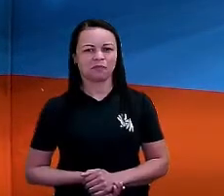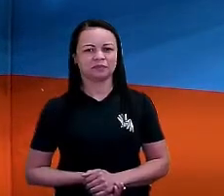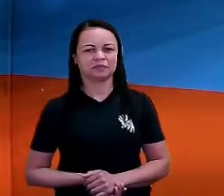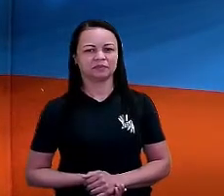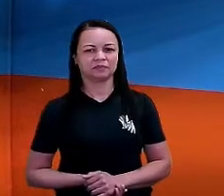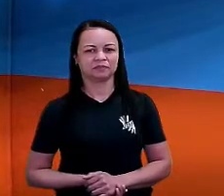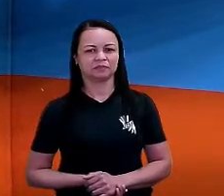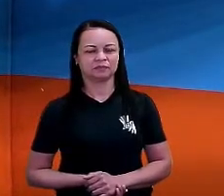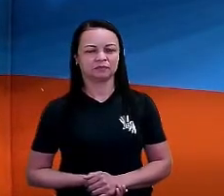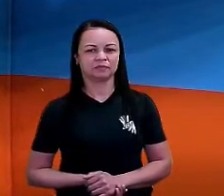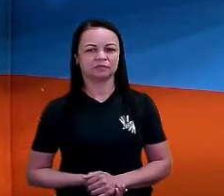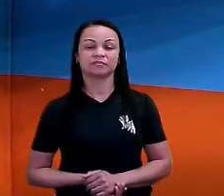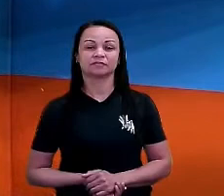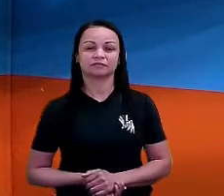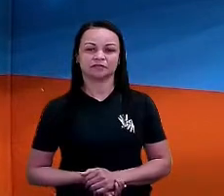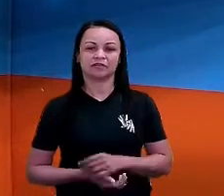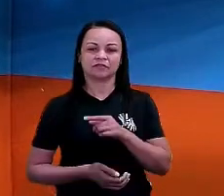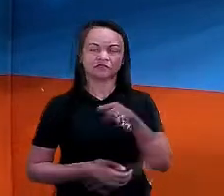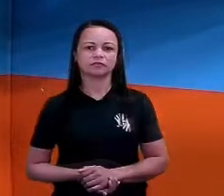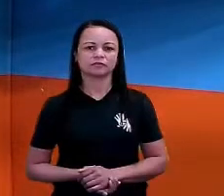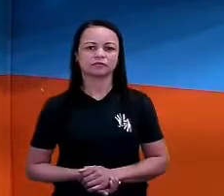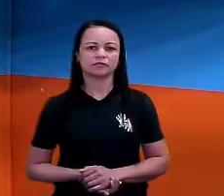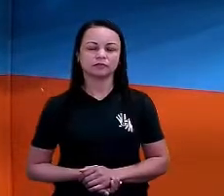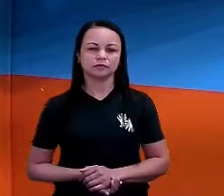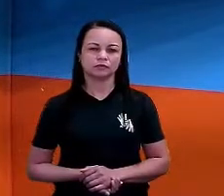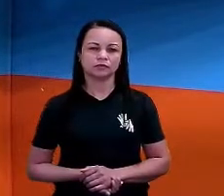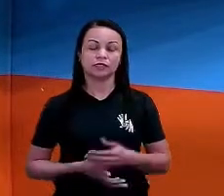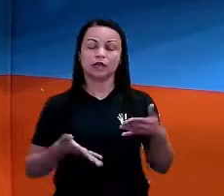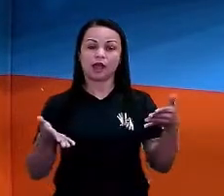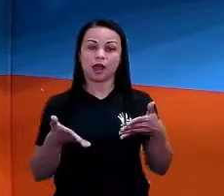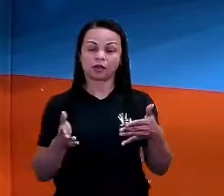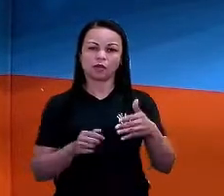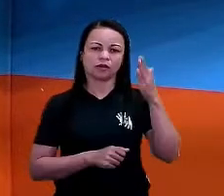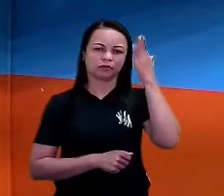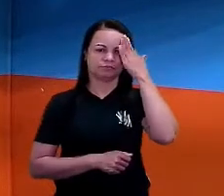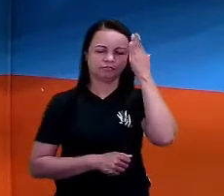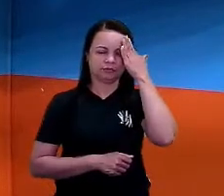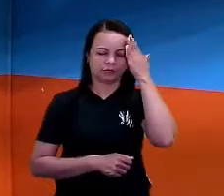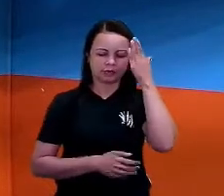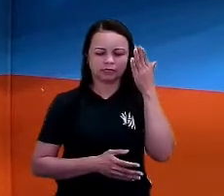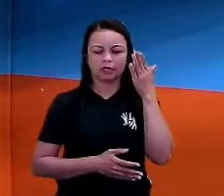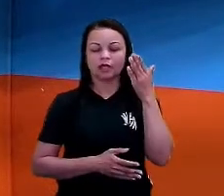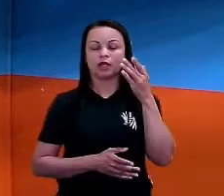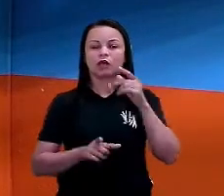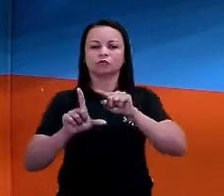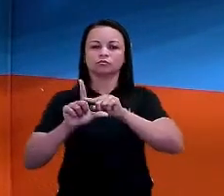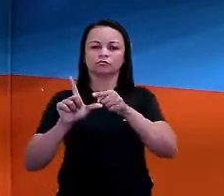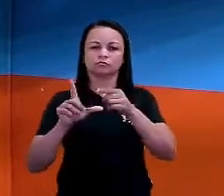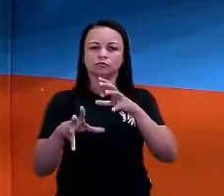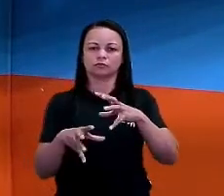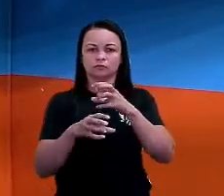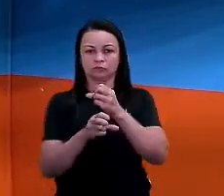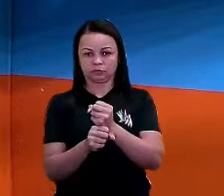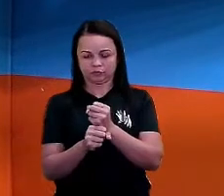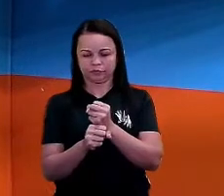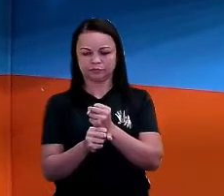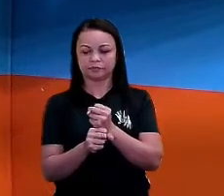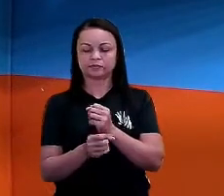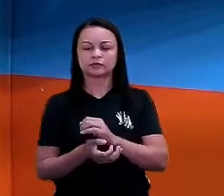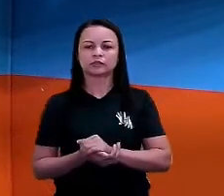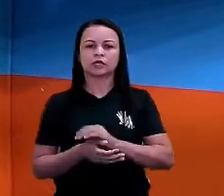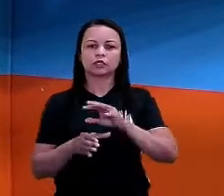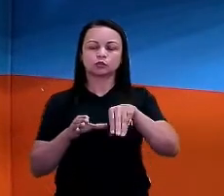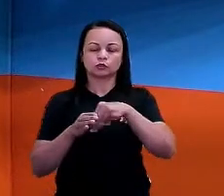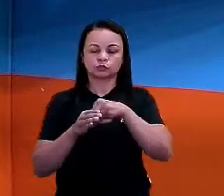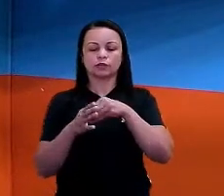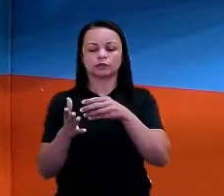certo? Então, deu para entender? Vamos seguir. Vamos agora entender a soma dos ângulos internos de um polígono. Para determinar a soma dos